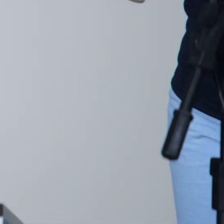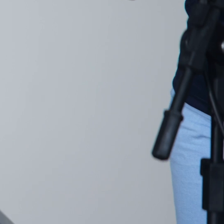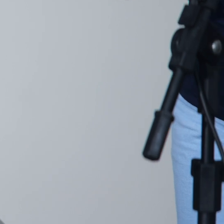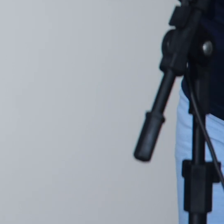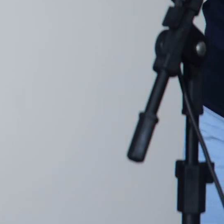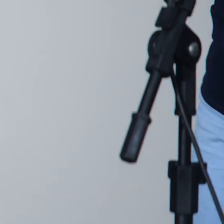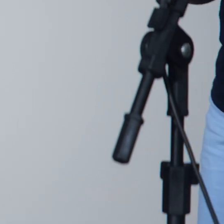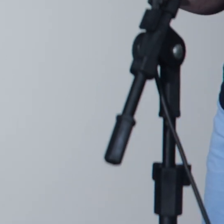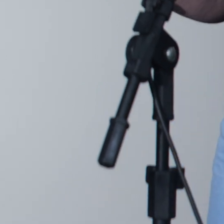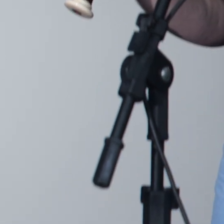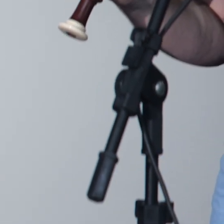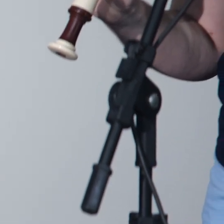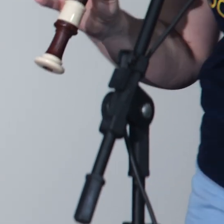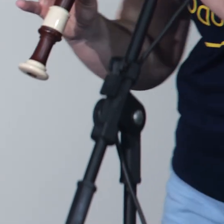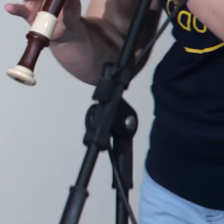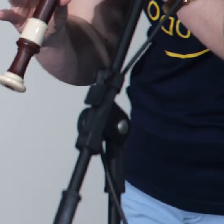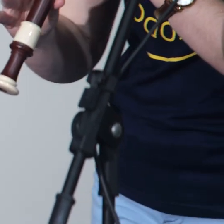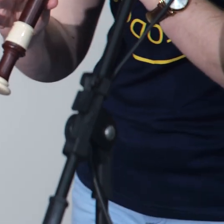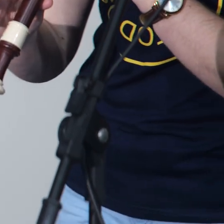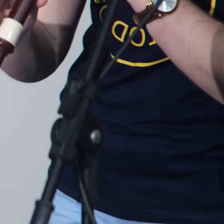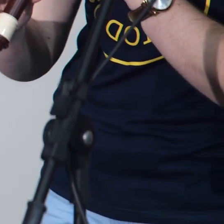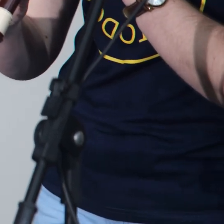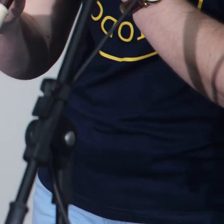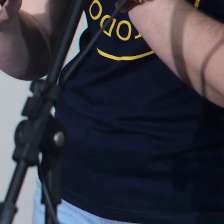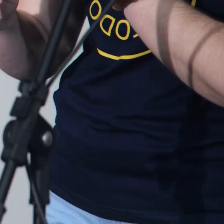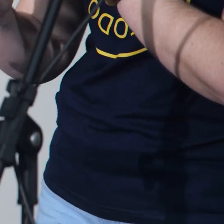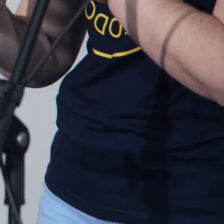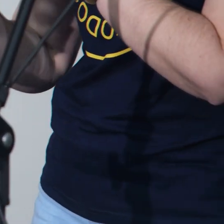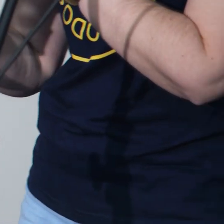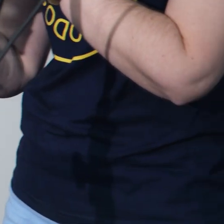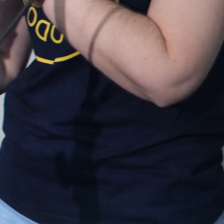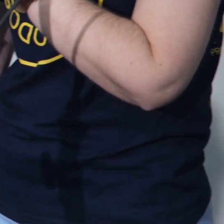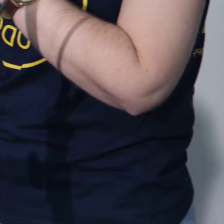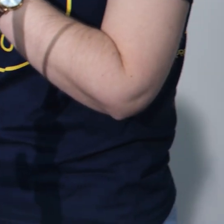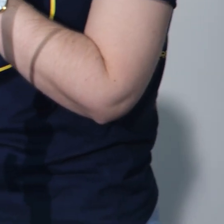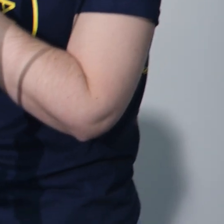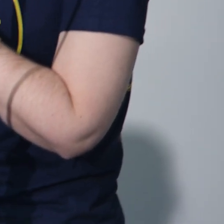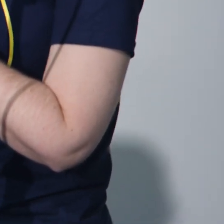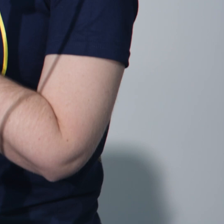Thank you.